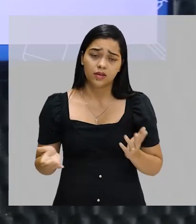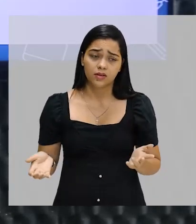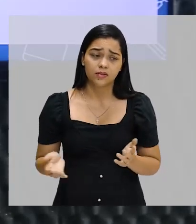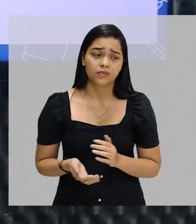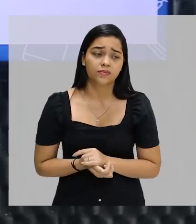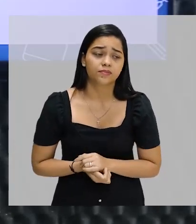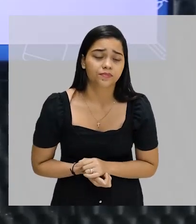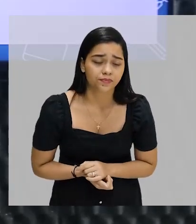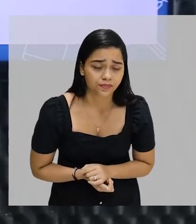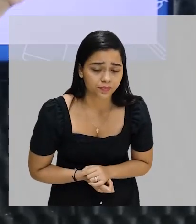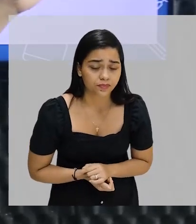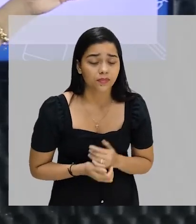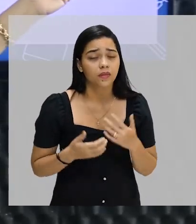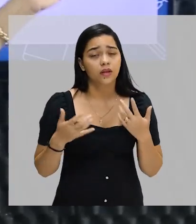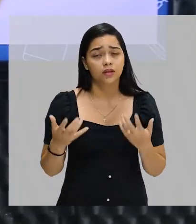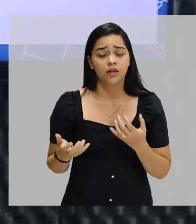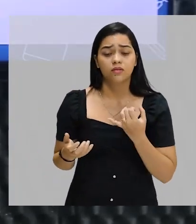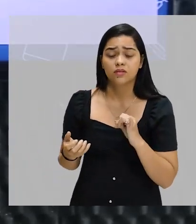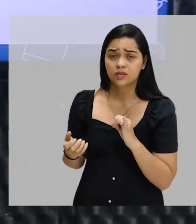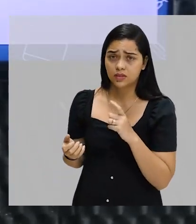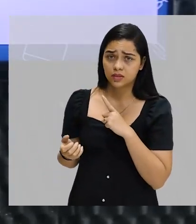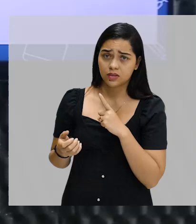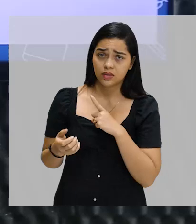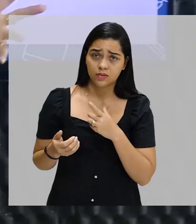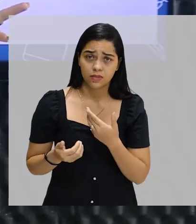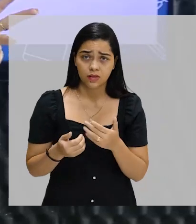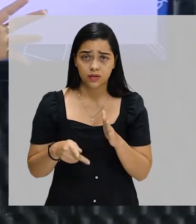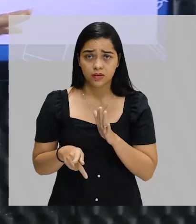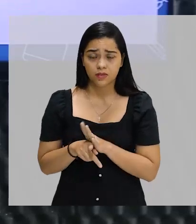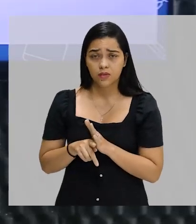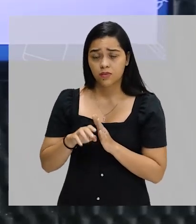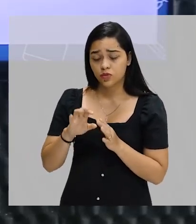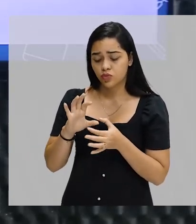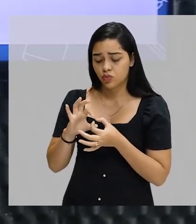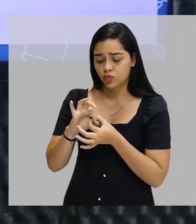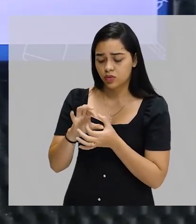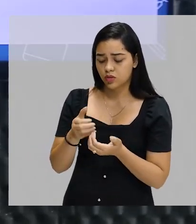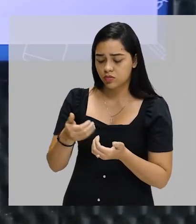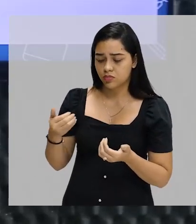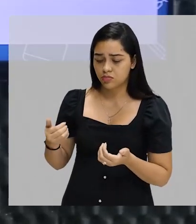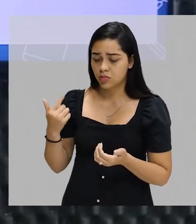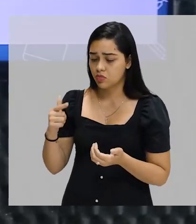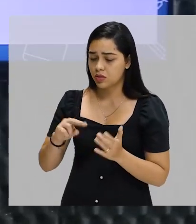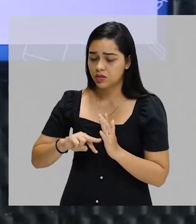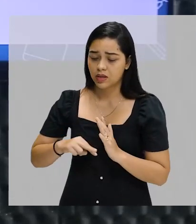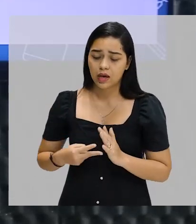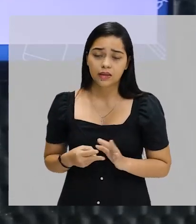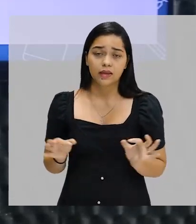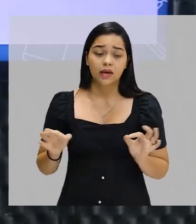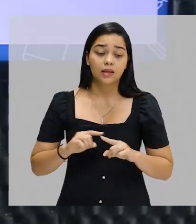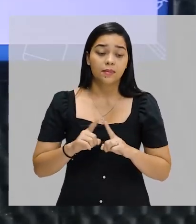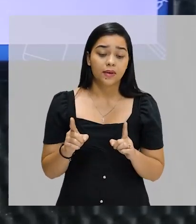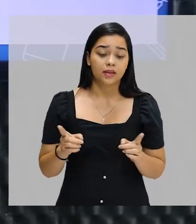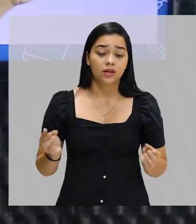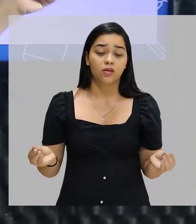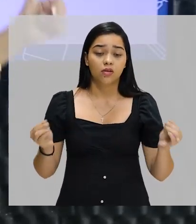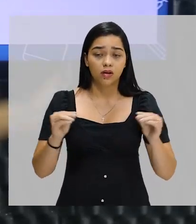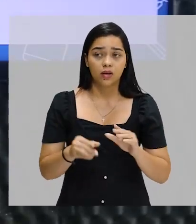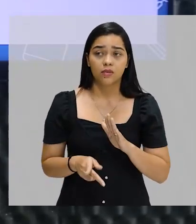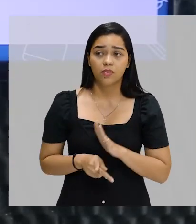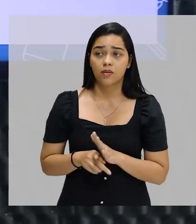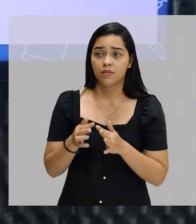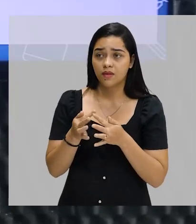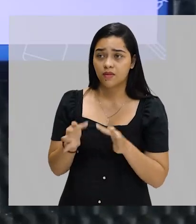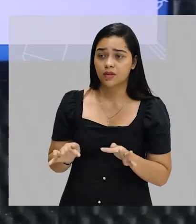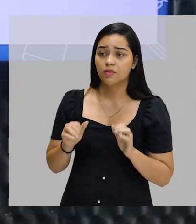tá? Então, se eu tirar uma preposição de um contexto, ela não vai ter sentido nenhum. Mas quando são colocadas na